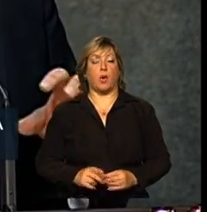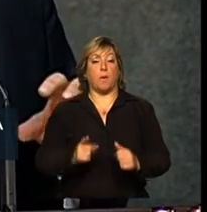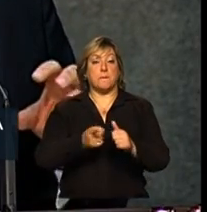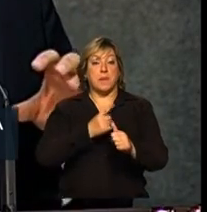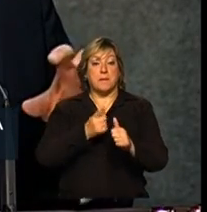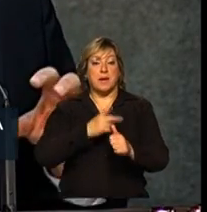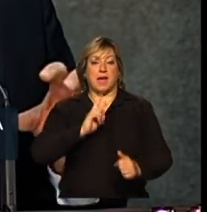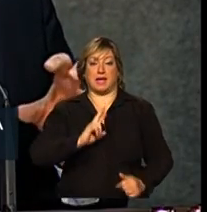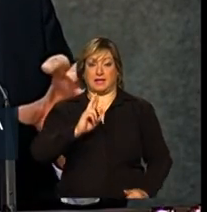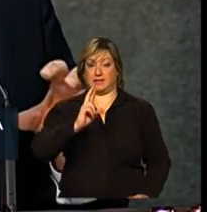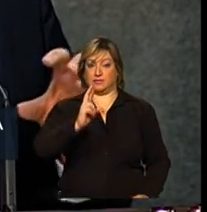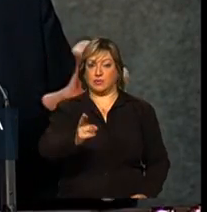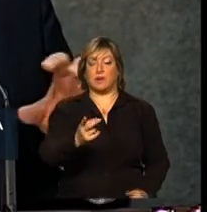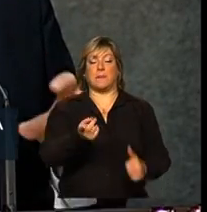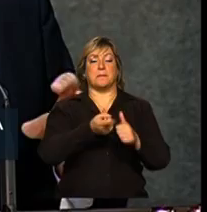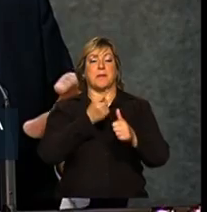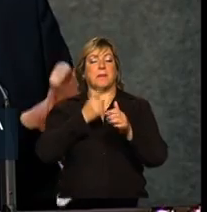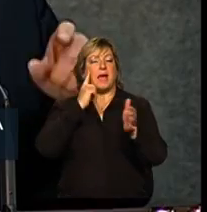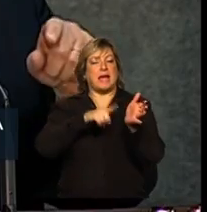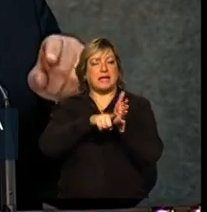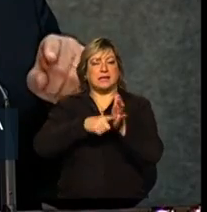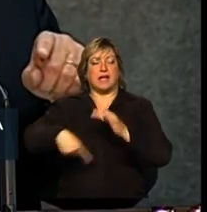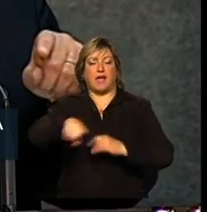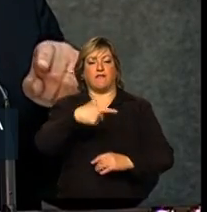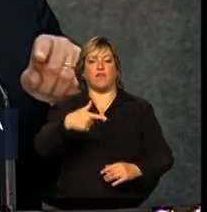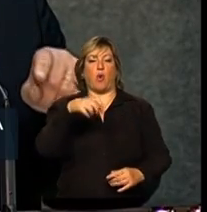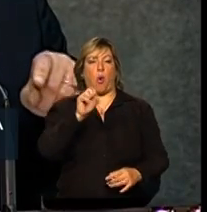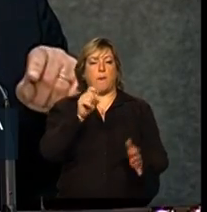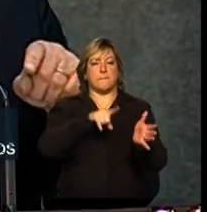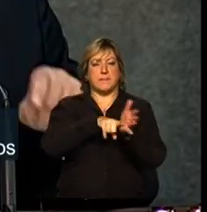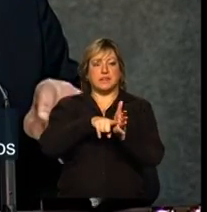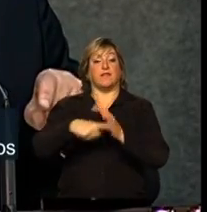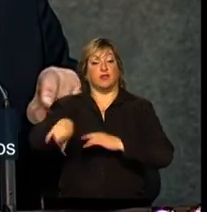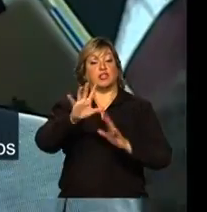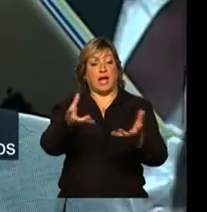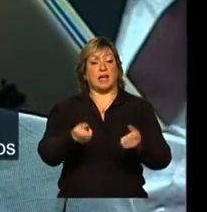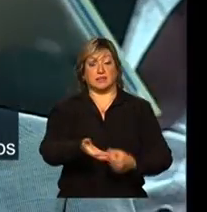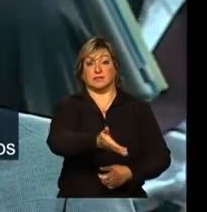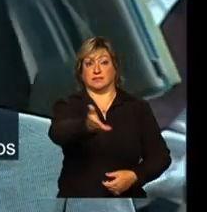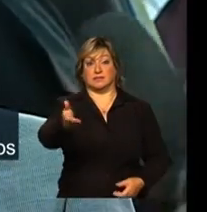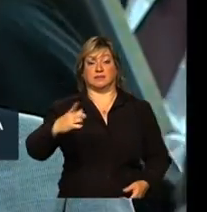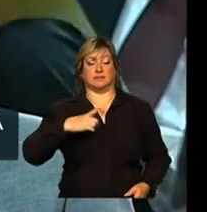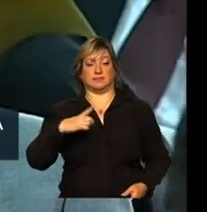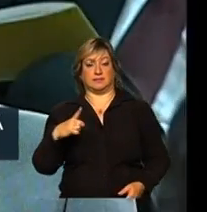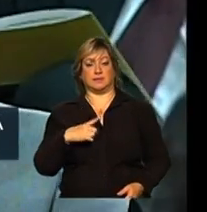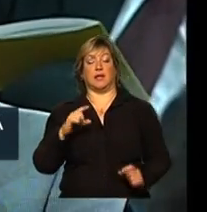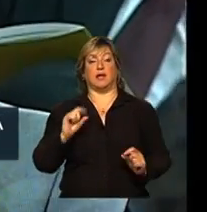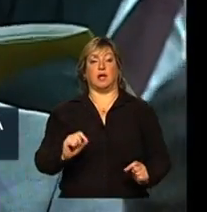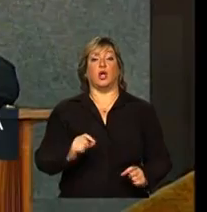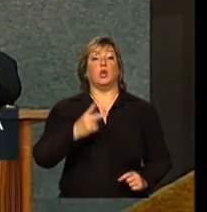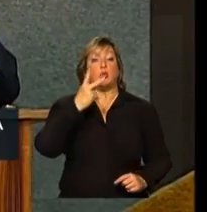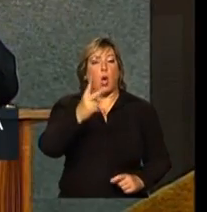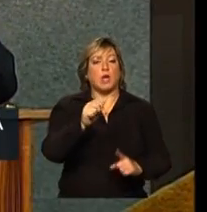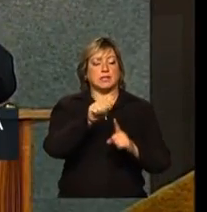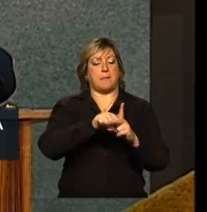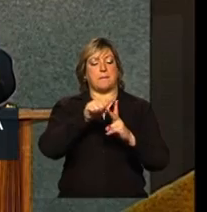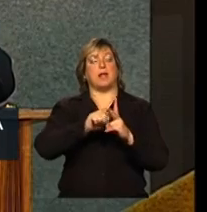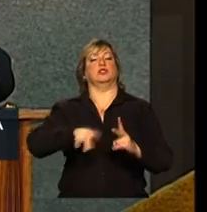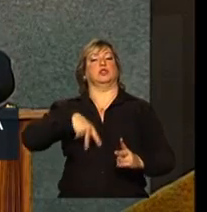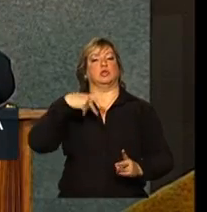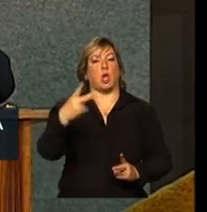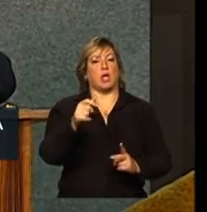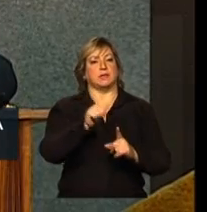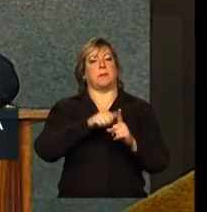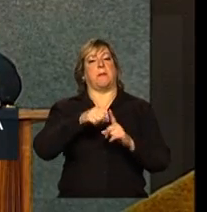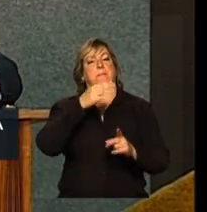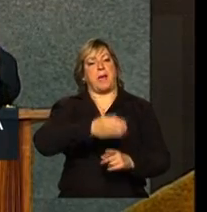o primeiro resultado, a primeira análise dessas 28 pesquisas, vocês já estão recebendo aí. E de dois em dois meses, nós vamos